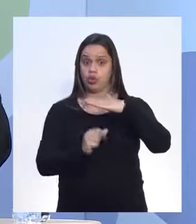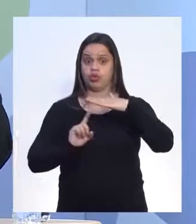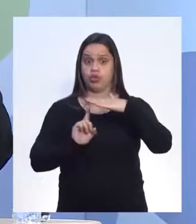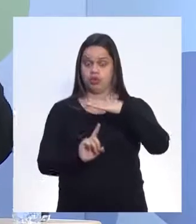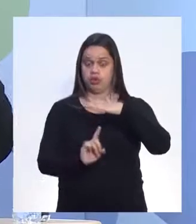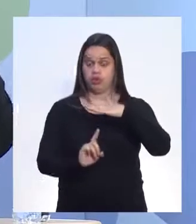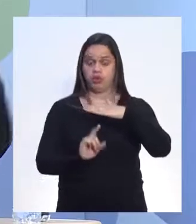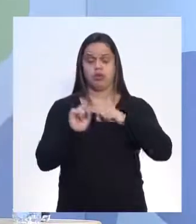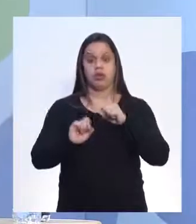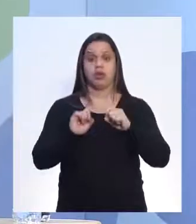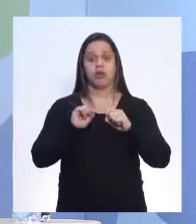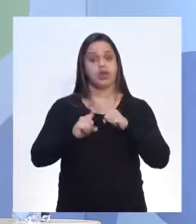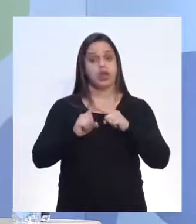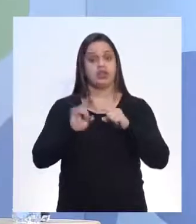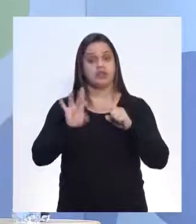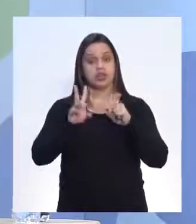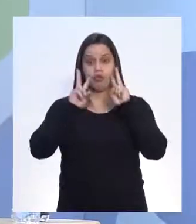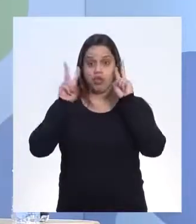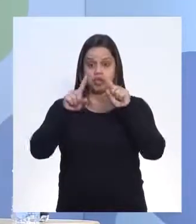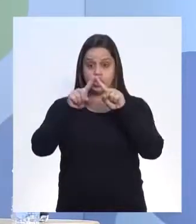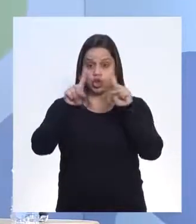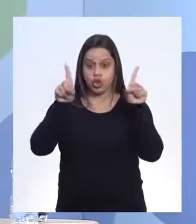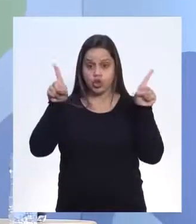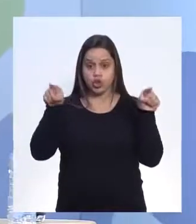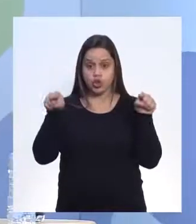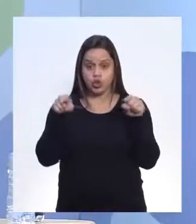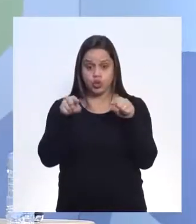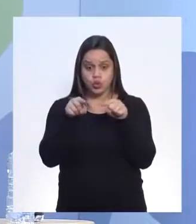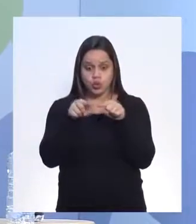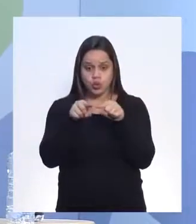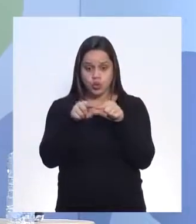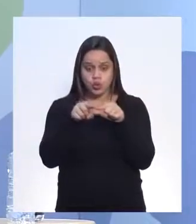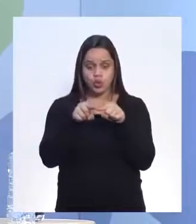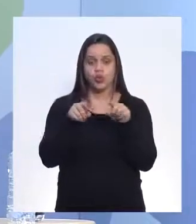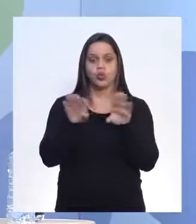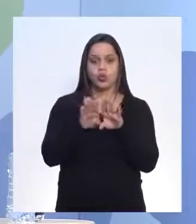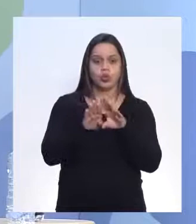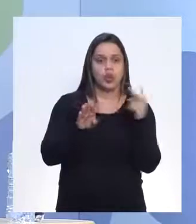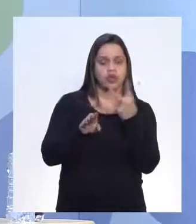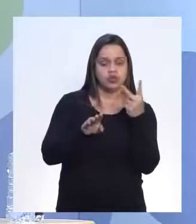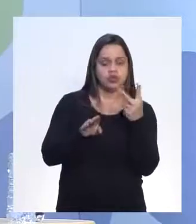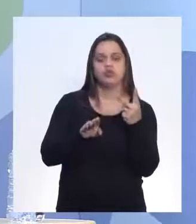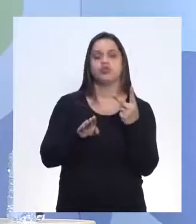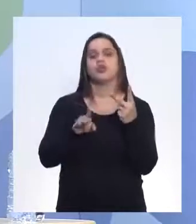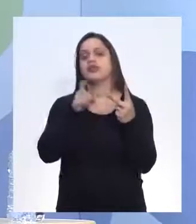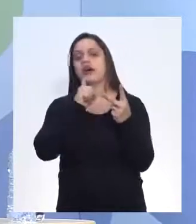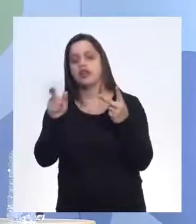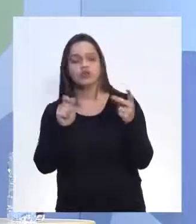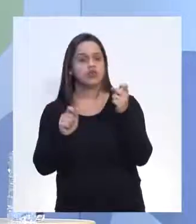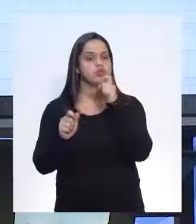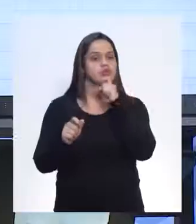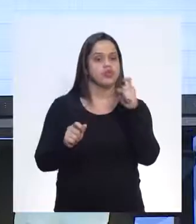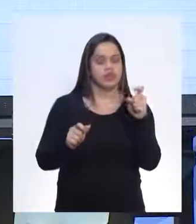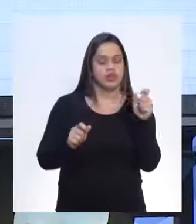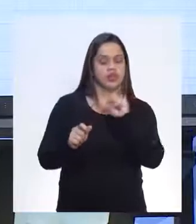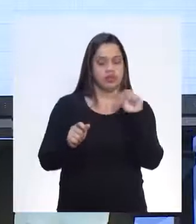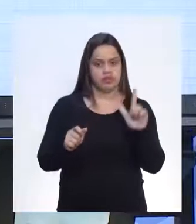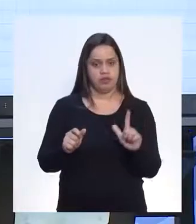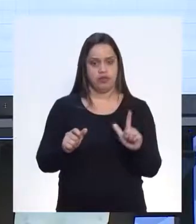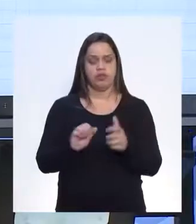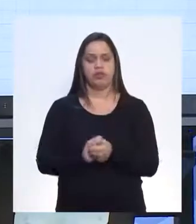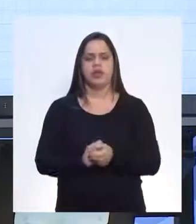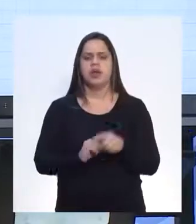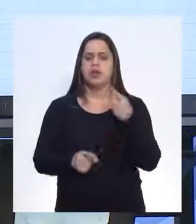se olhasse tudo mesmo, né? Sim. É o todo, toda a parte, né? O total, digamos assim. É verdade. E assim, por que a